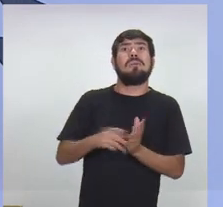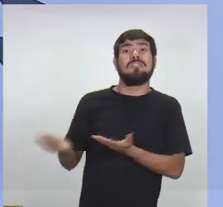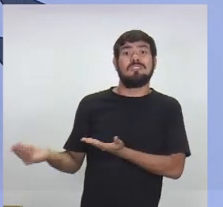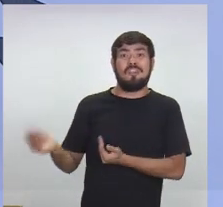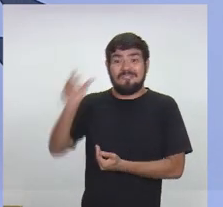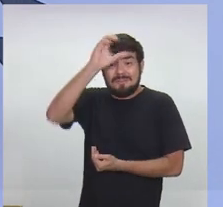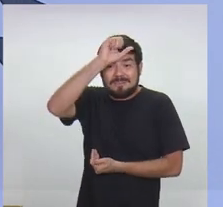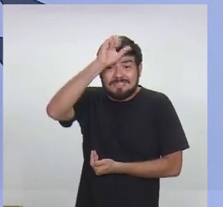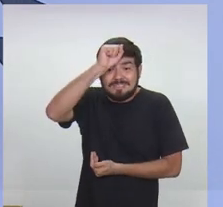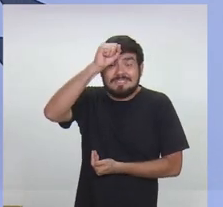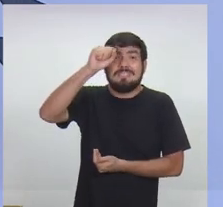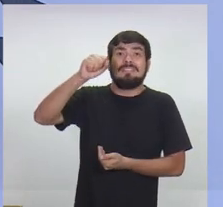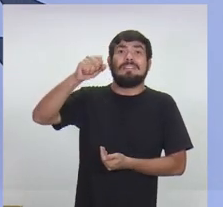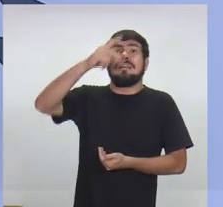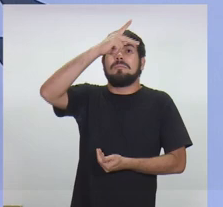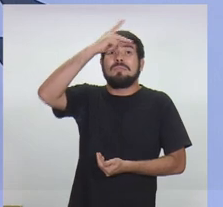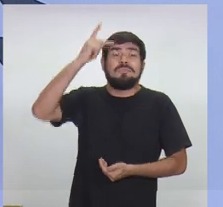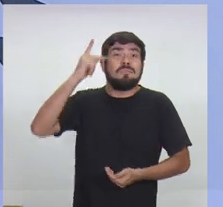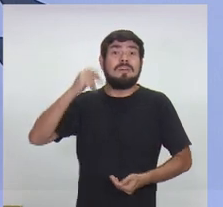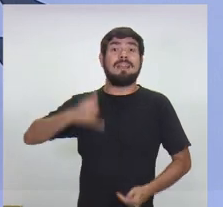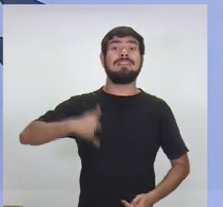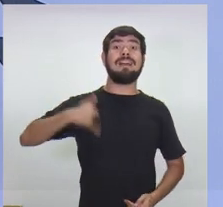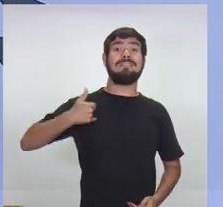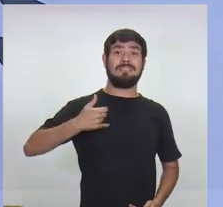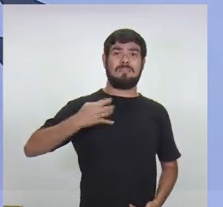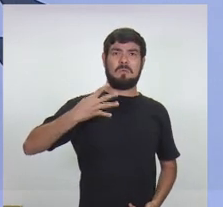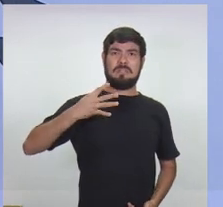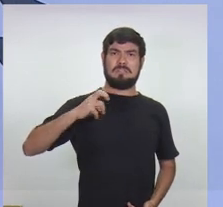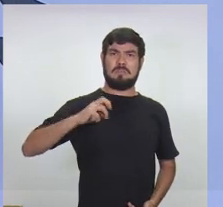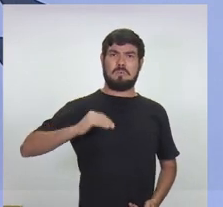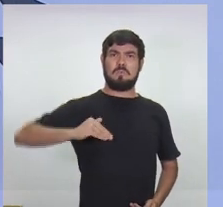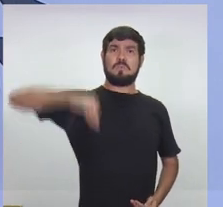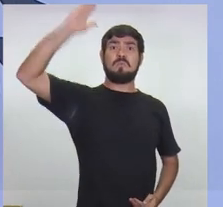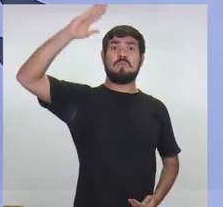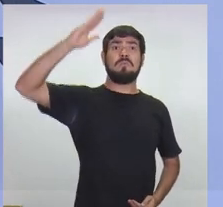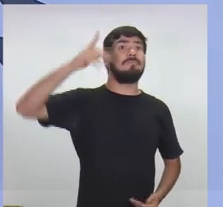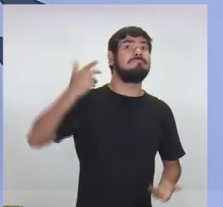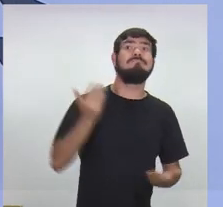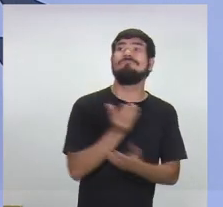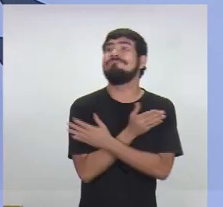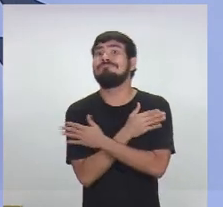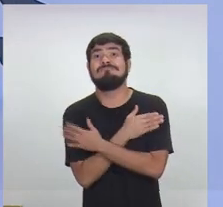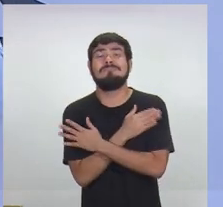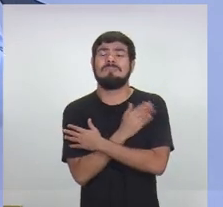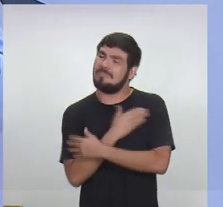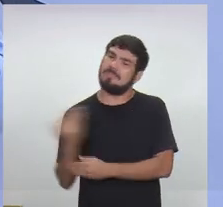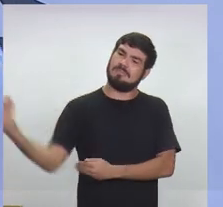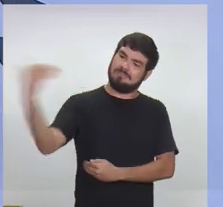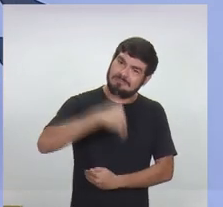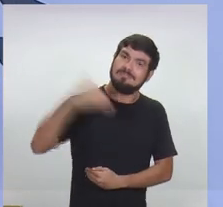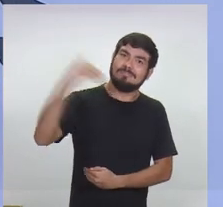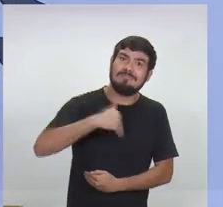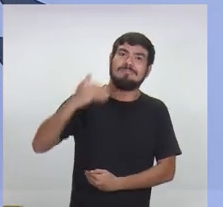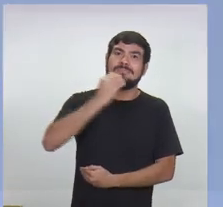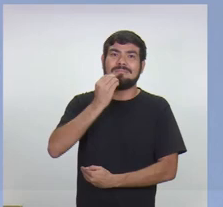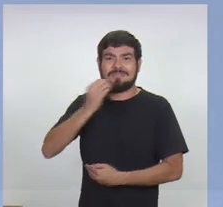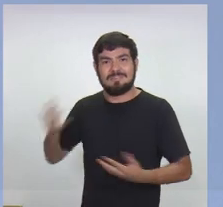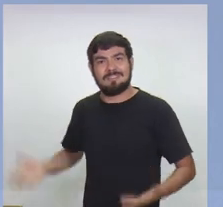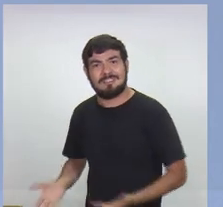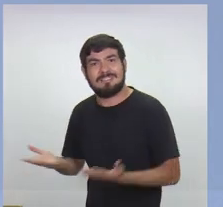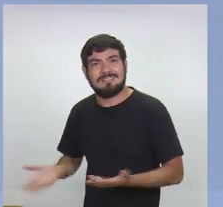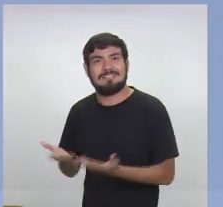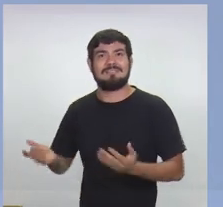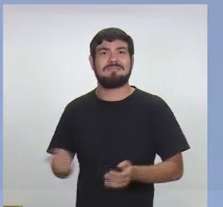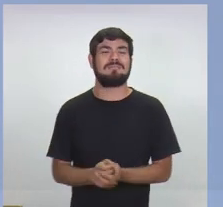reinsere aquelas pessoas que têm acima de 45 anos e que estão fora do mercado de trabalho o sorteio 1 minuto para sua réplica candidato no